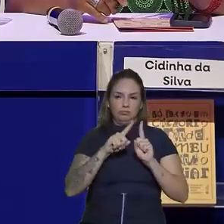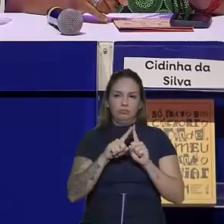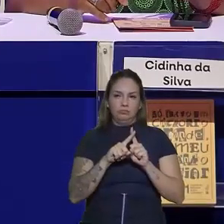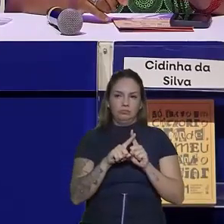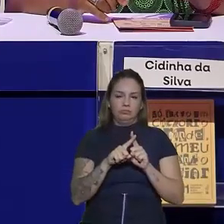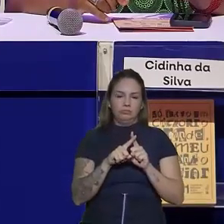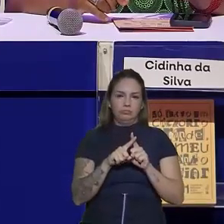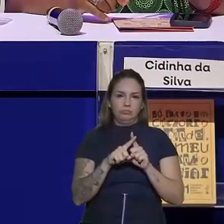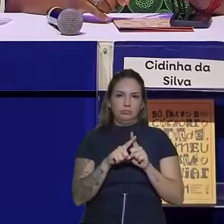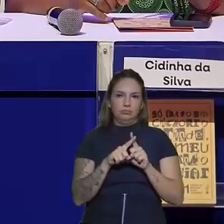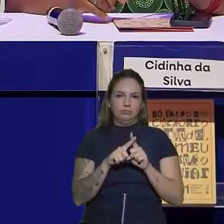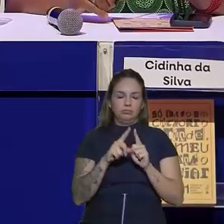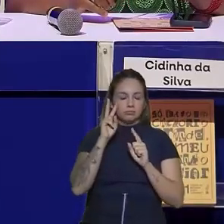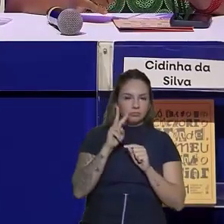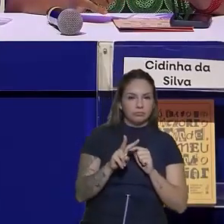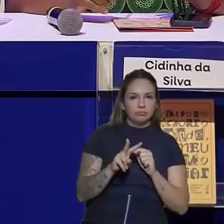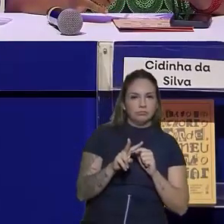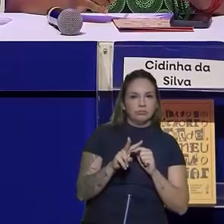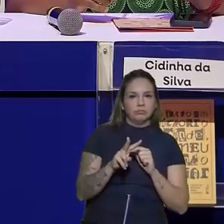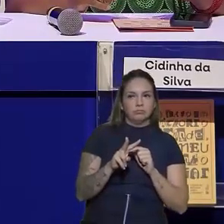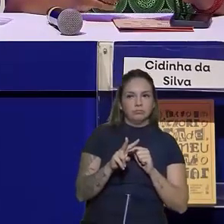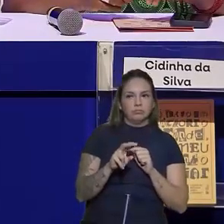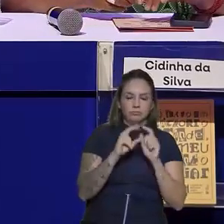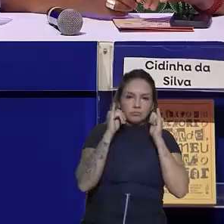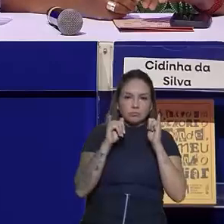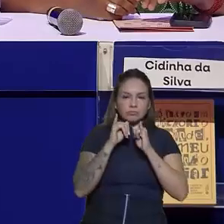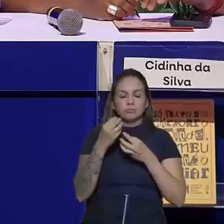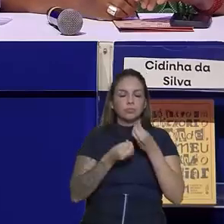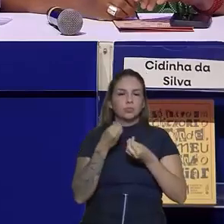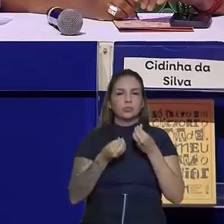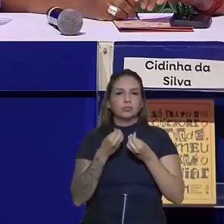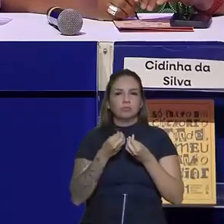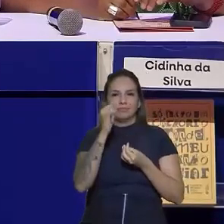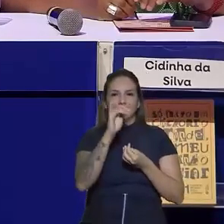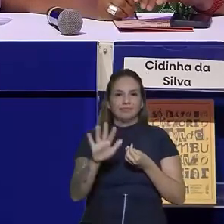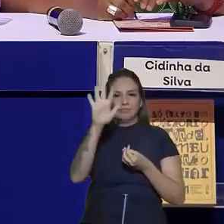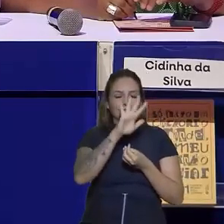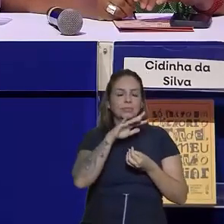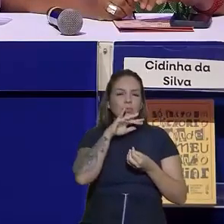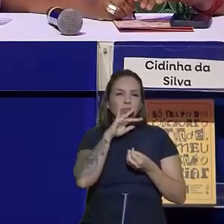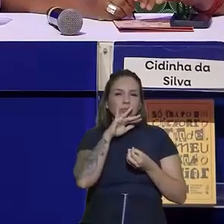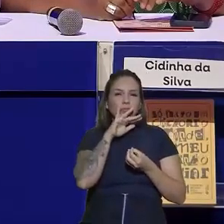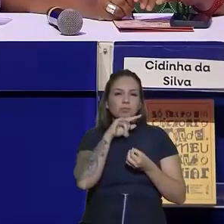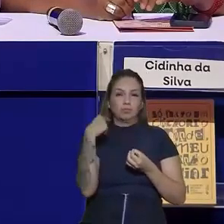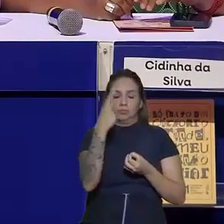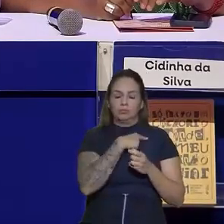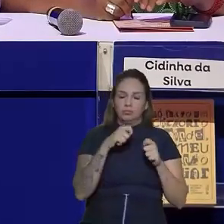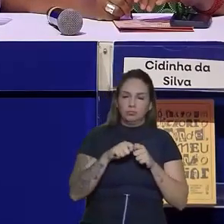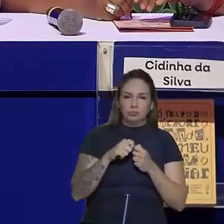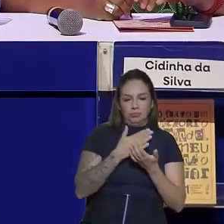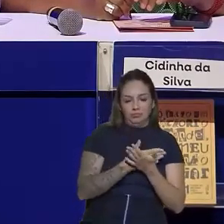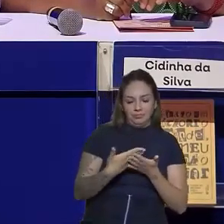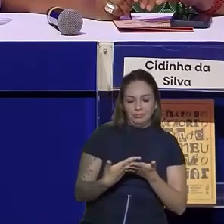em alguma medida, vistas ou propagadas como imagens ruínas. E o que a gente faz